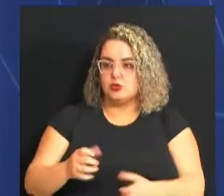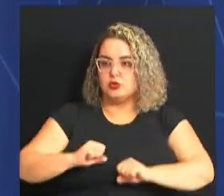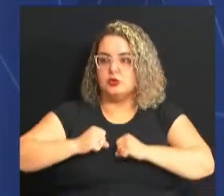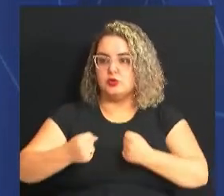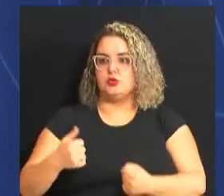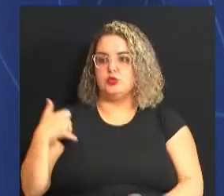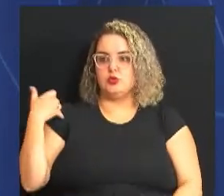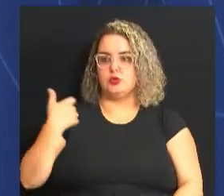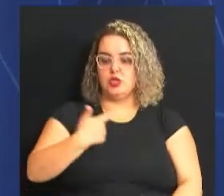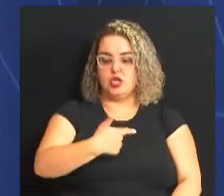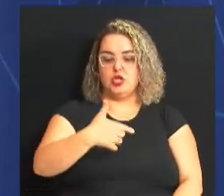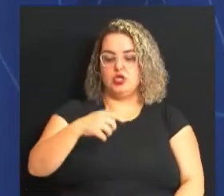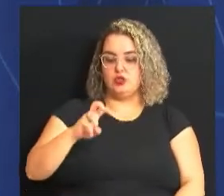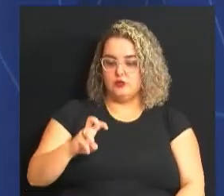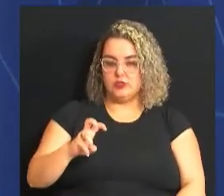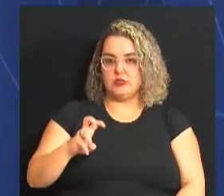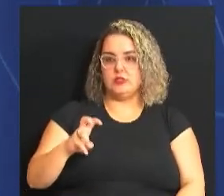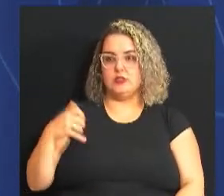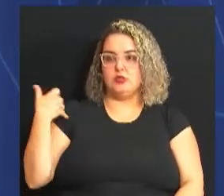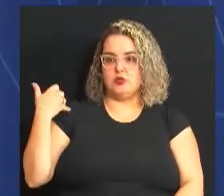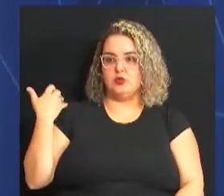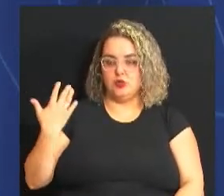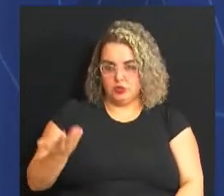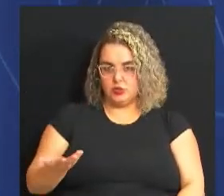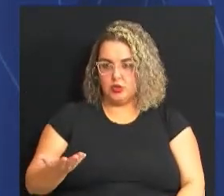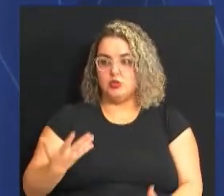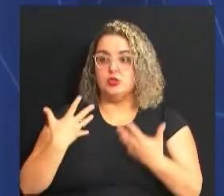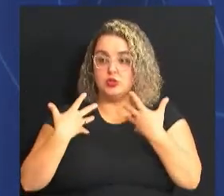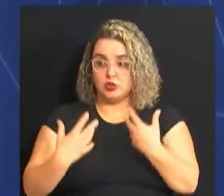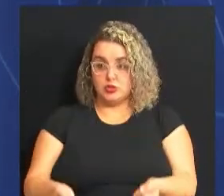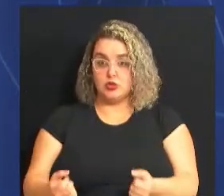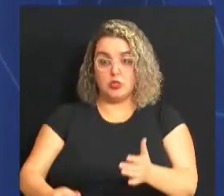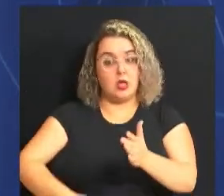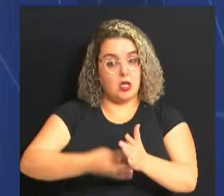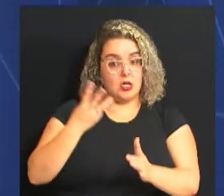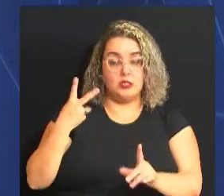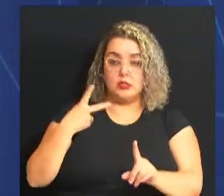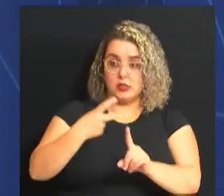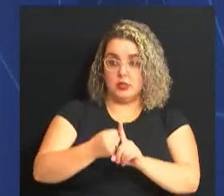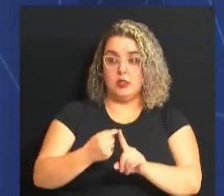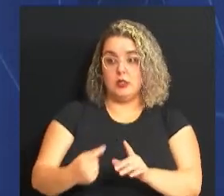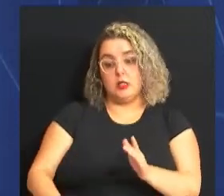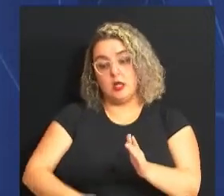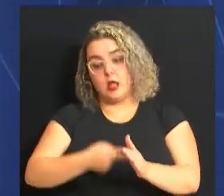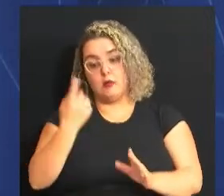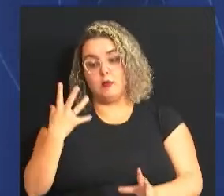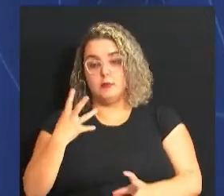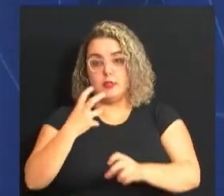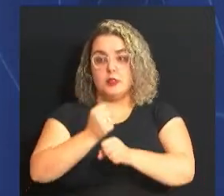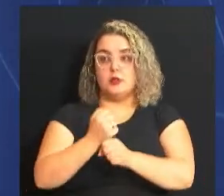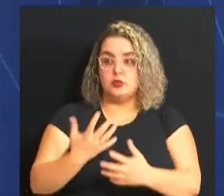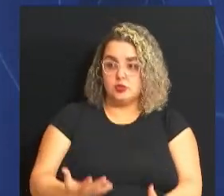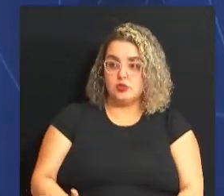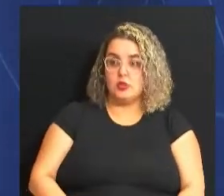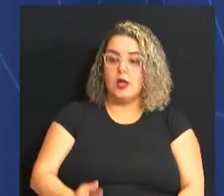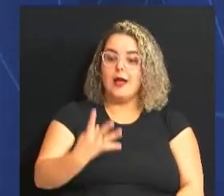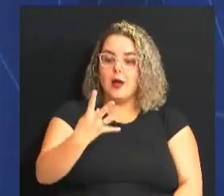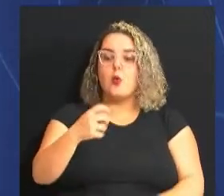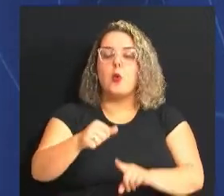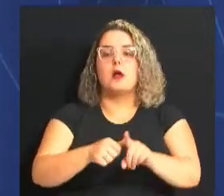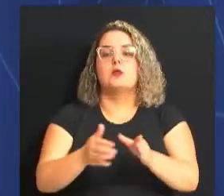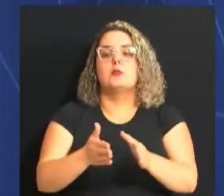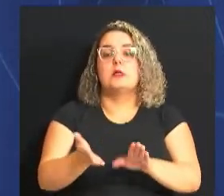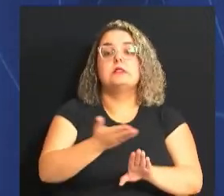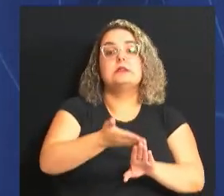de 25 anos e que receberam a terceira dose, que é a primeira de reforço, há pelo menos